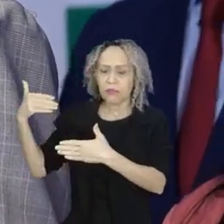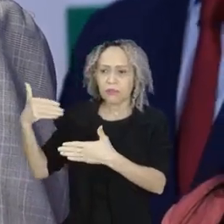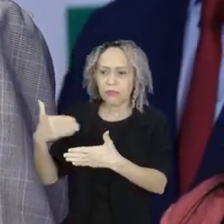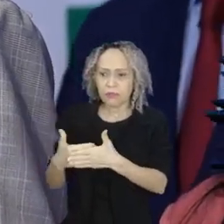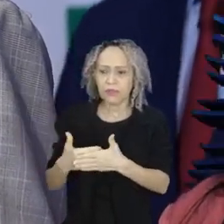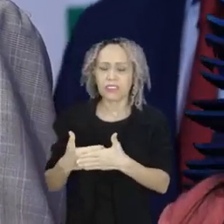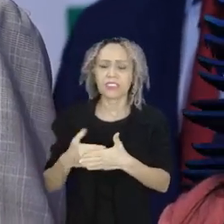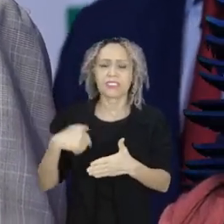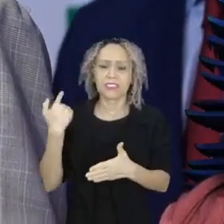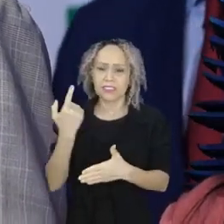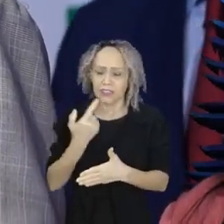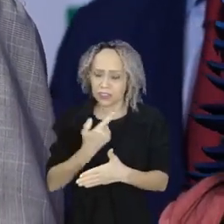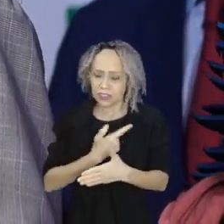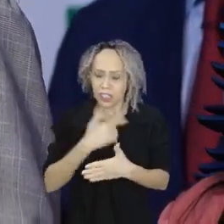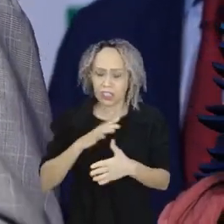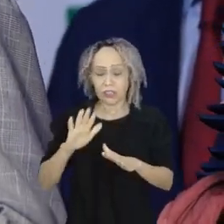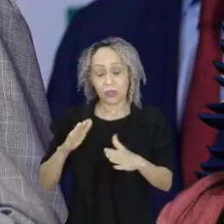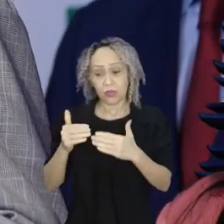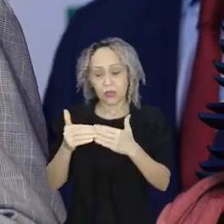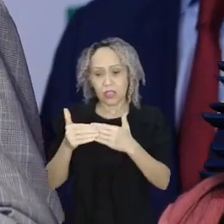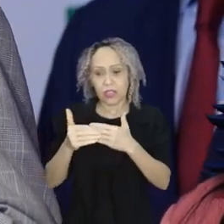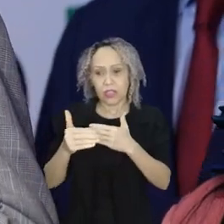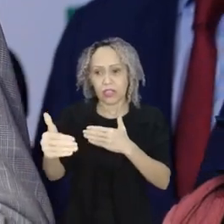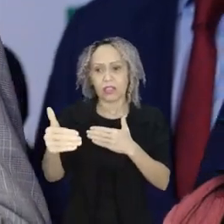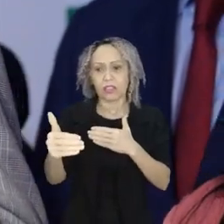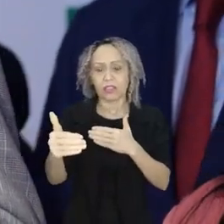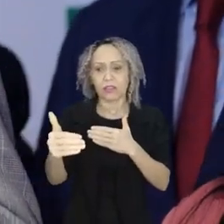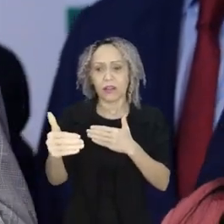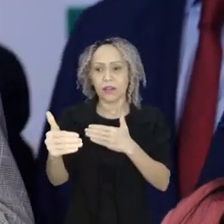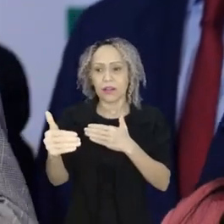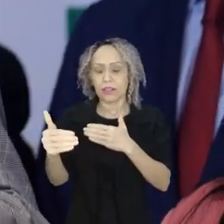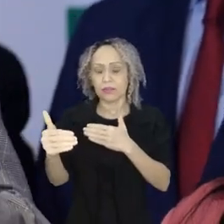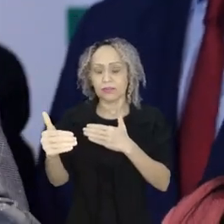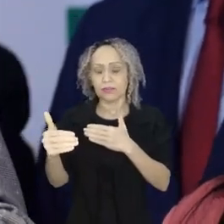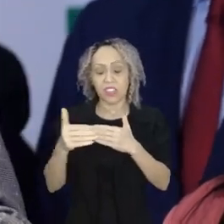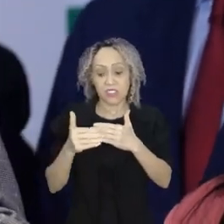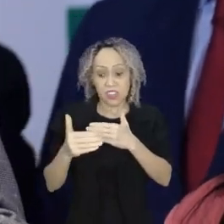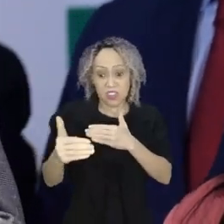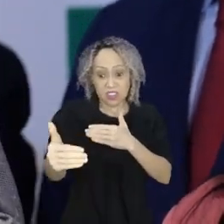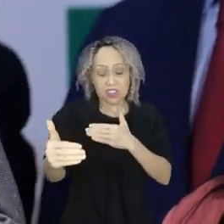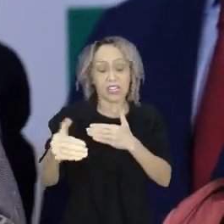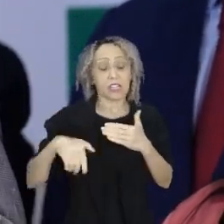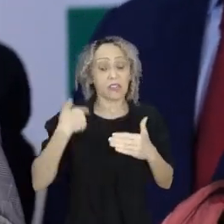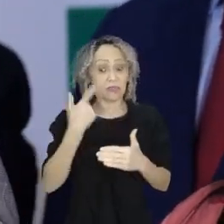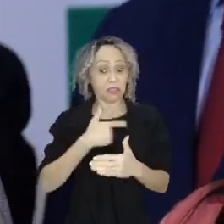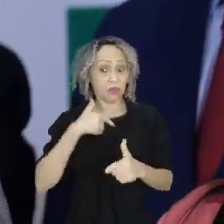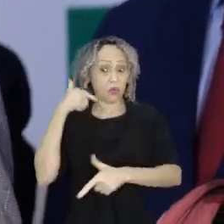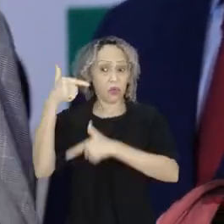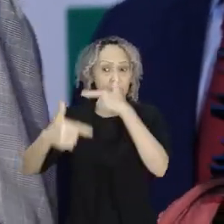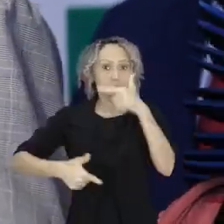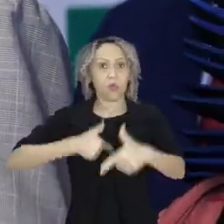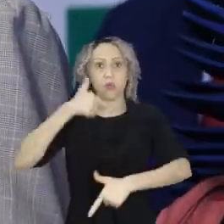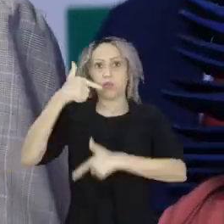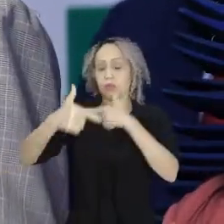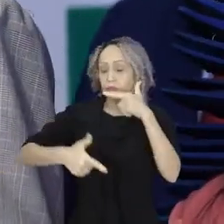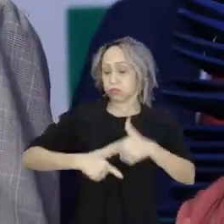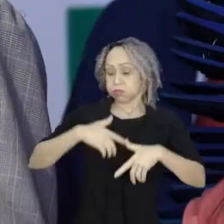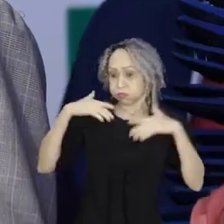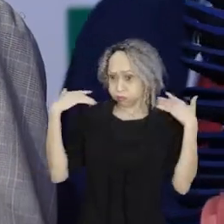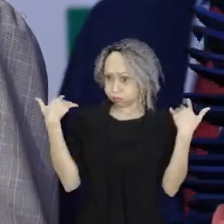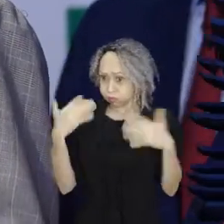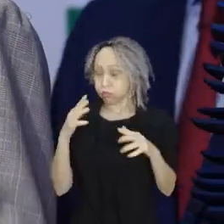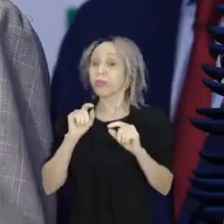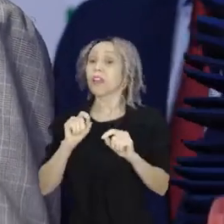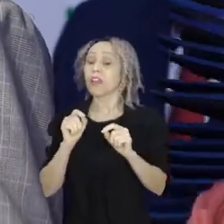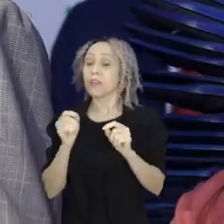dobro para recuperar. E eu estou feliz porque nunca antes na história do Brasil teve tantas mulheres